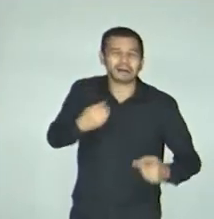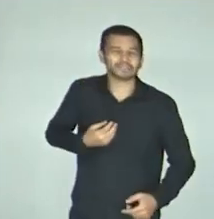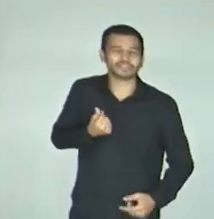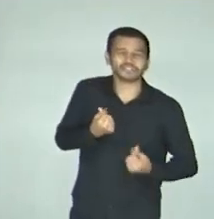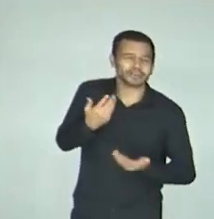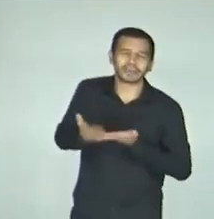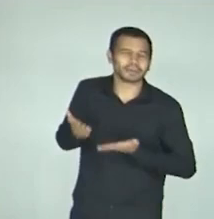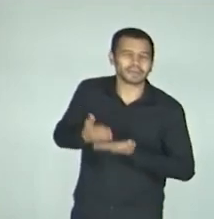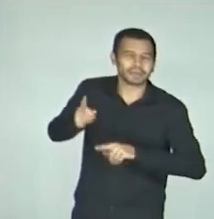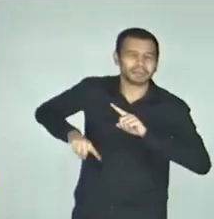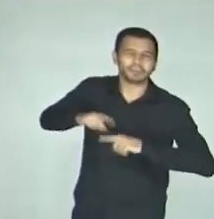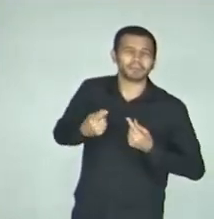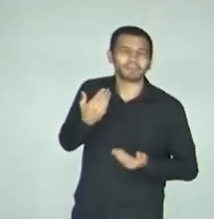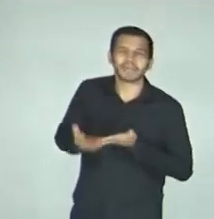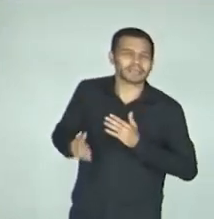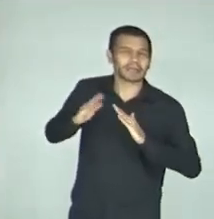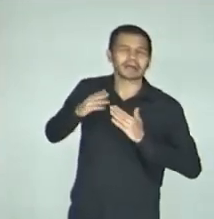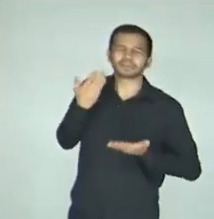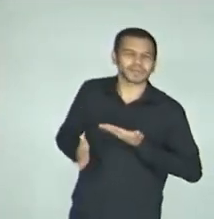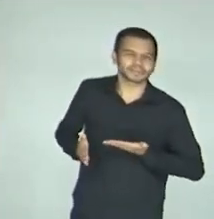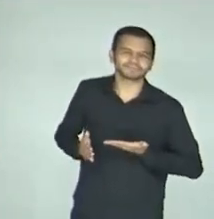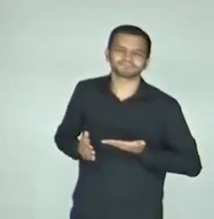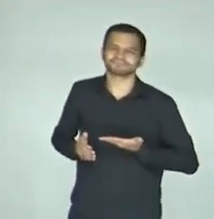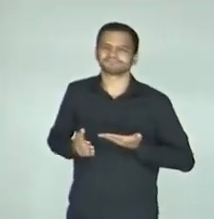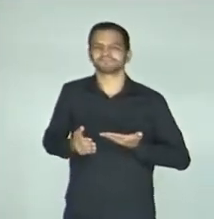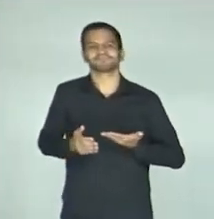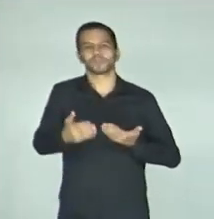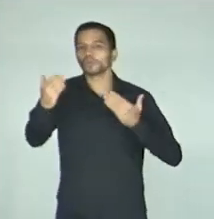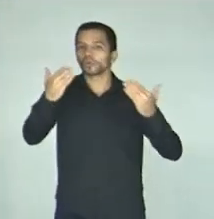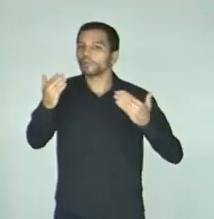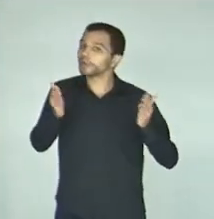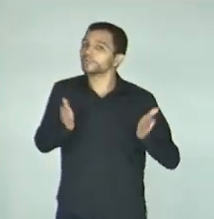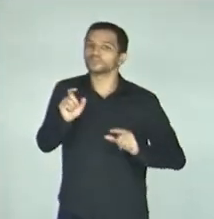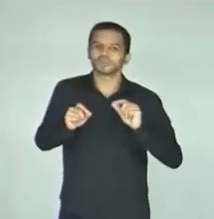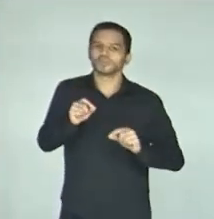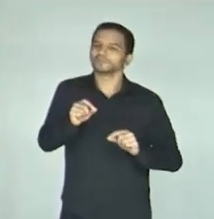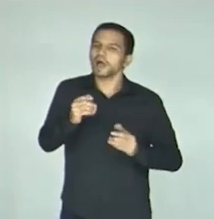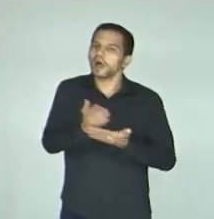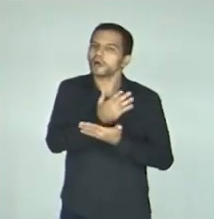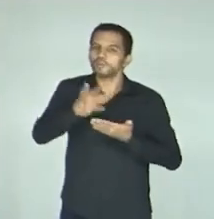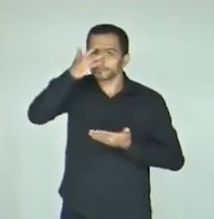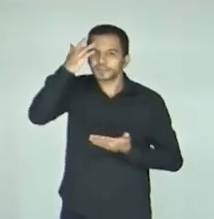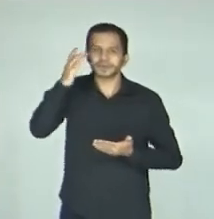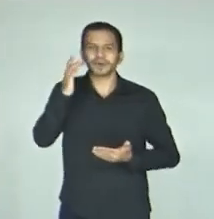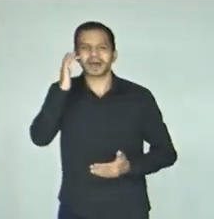vale tanto alguns acho que vão perder amigos em alguns acho que vão perder